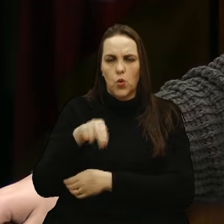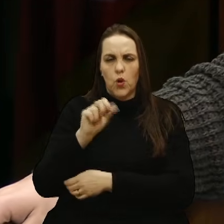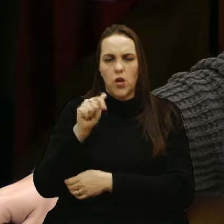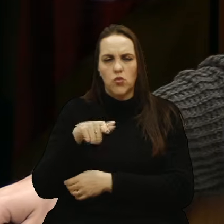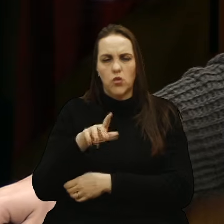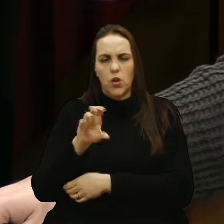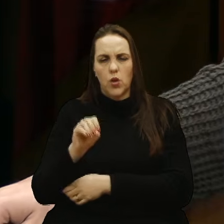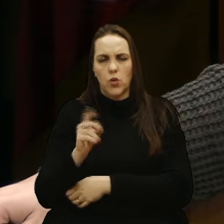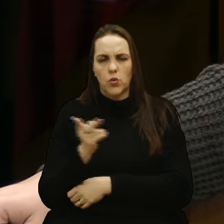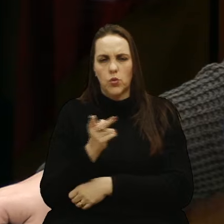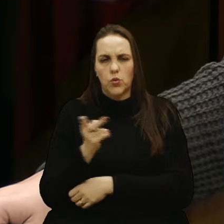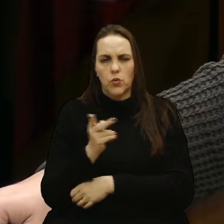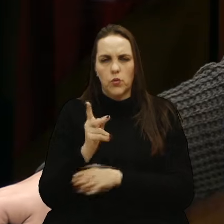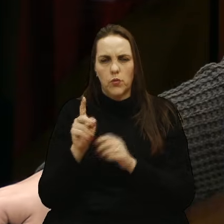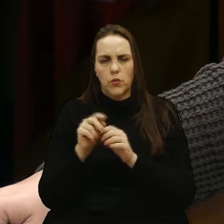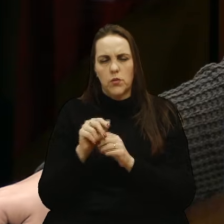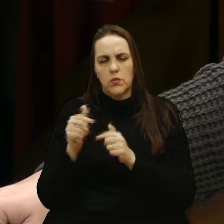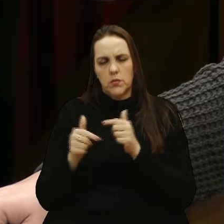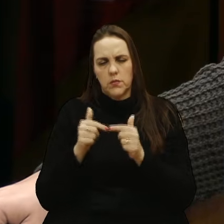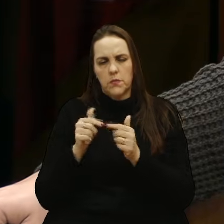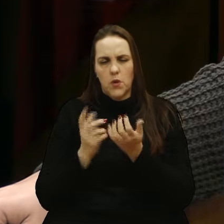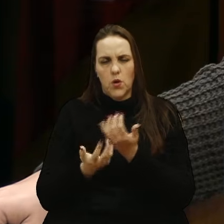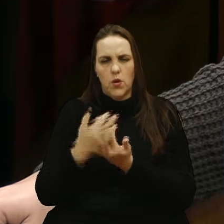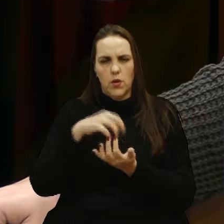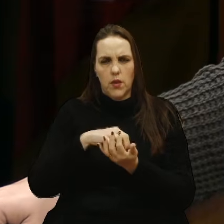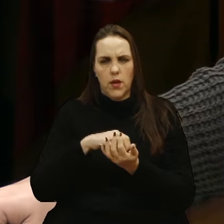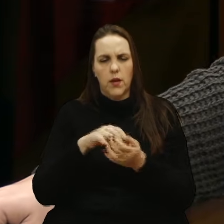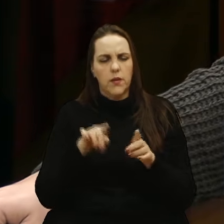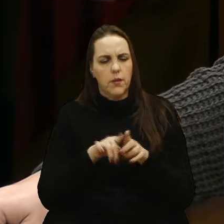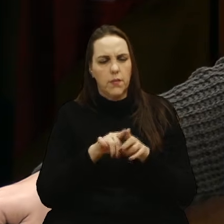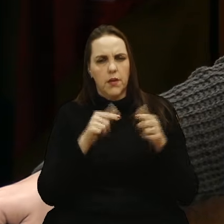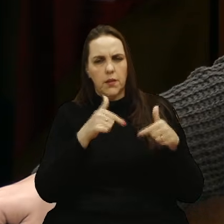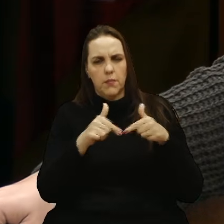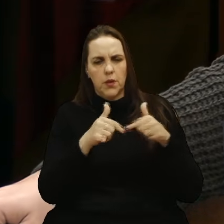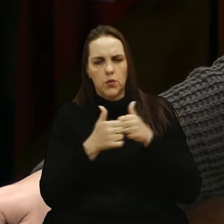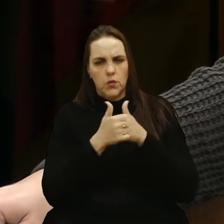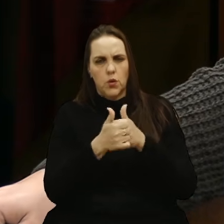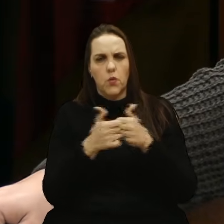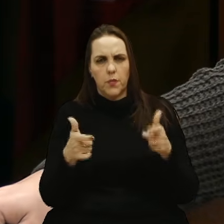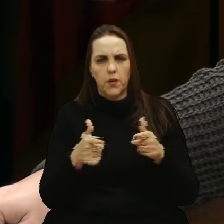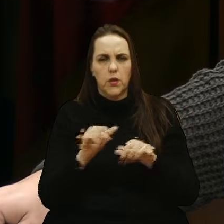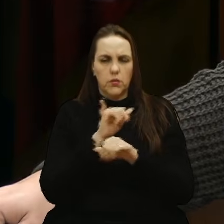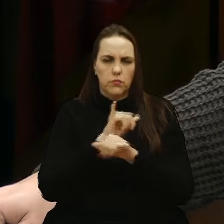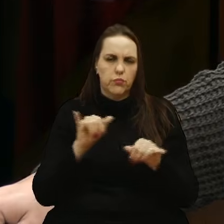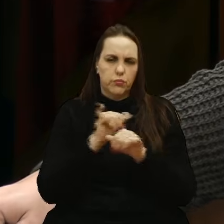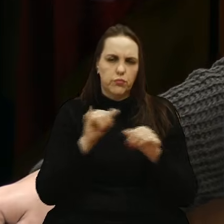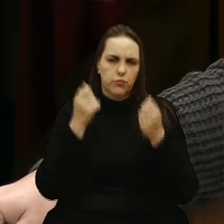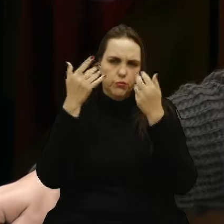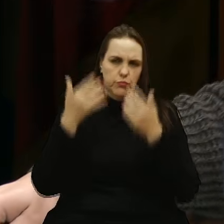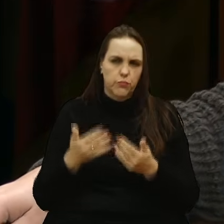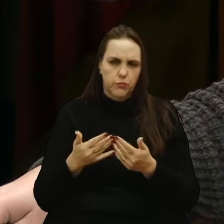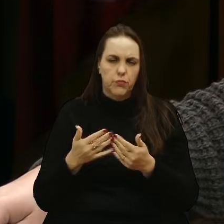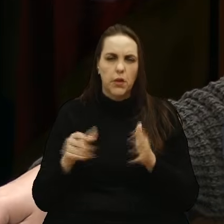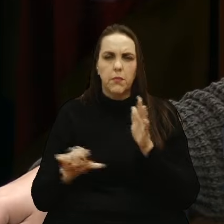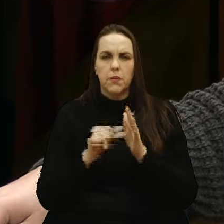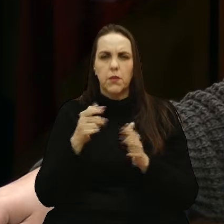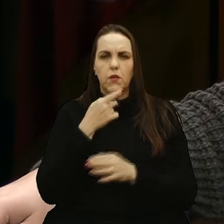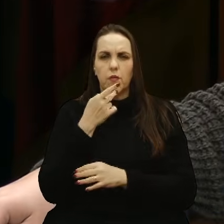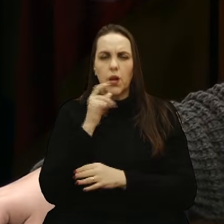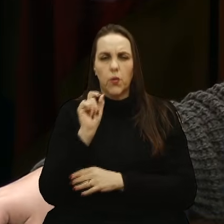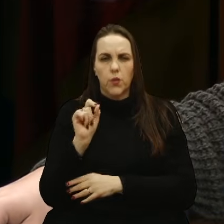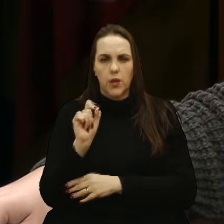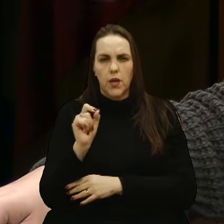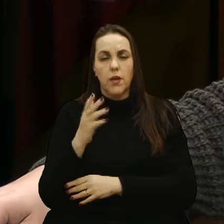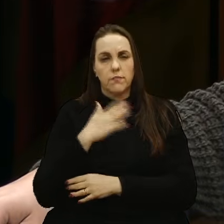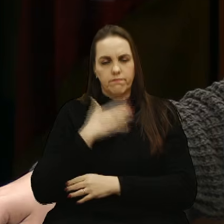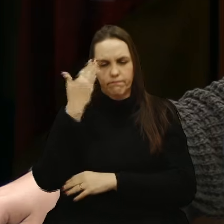os trabalhadores aqui que estão acompanhando as manifestações. Primeiramente, dizer que este vereador,